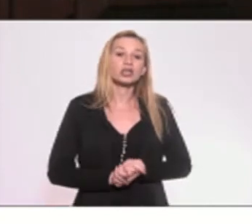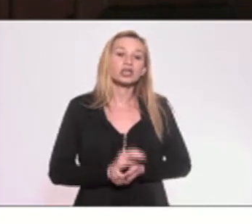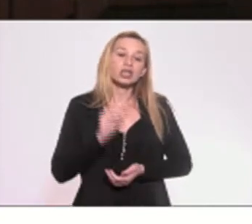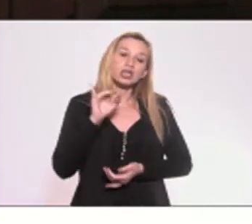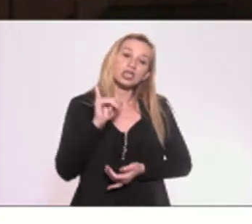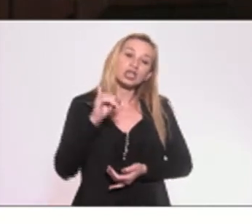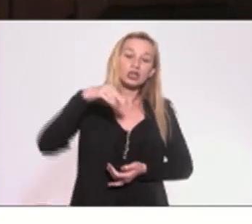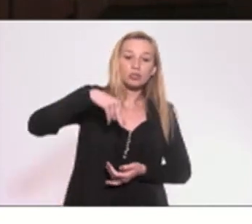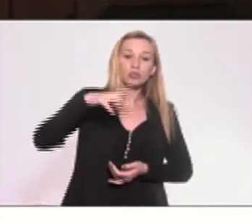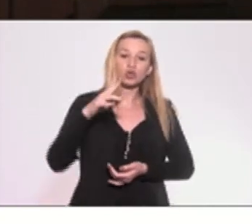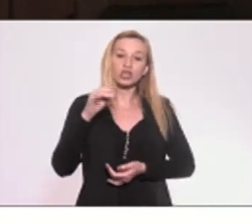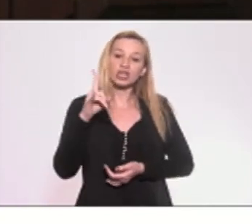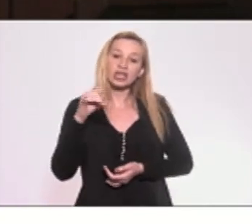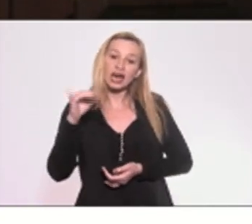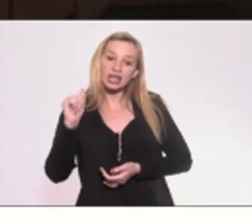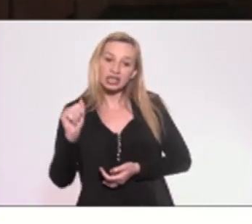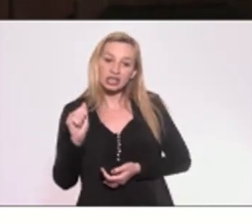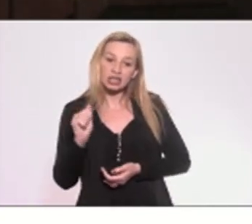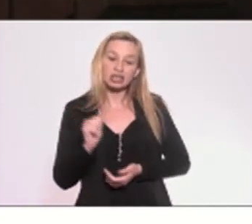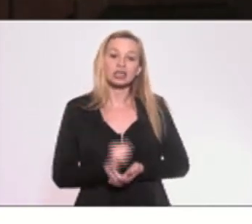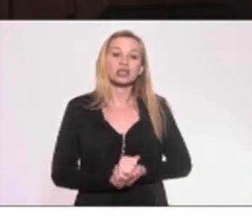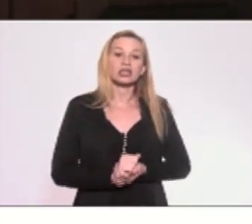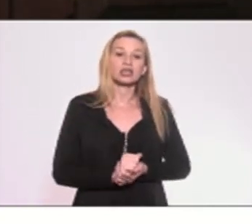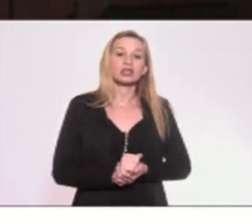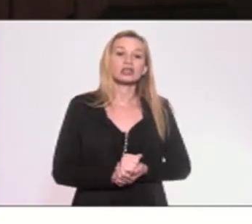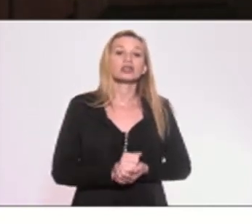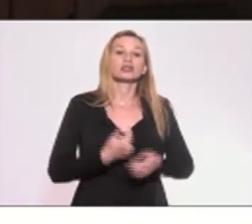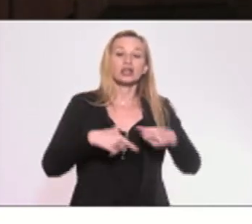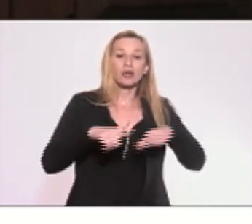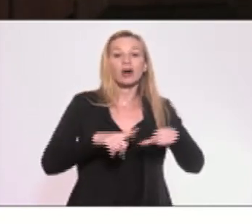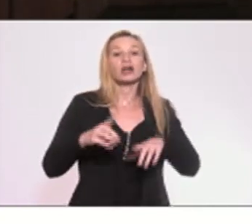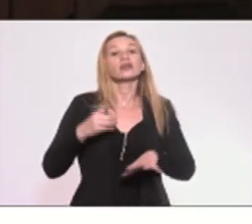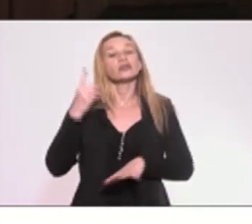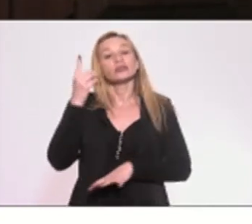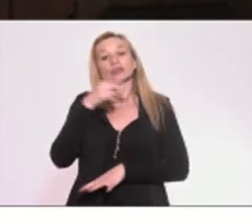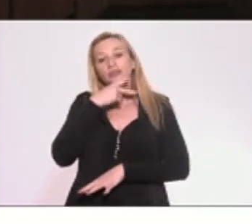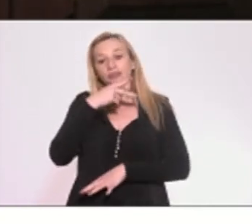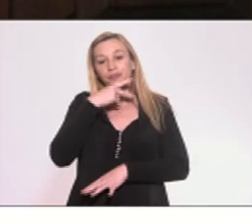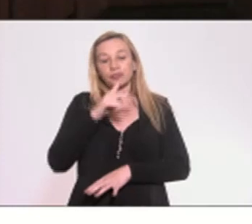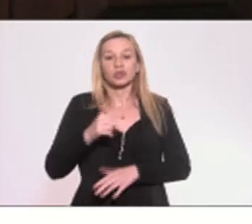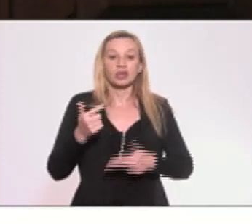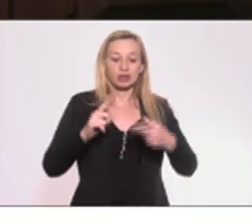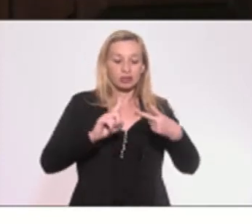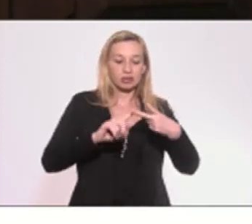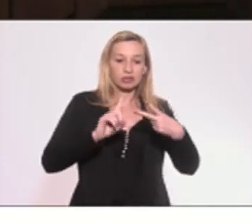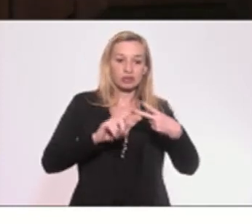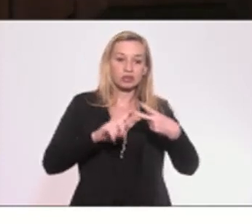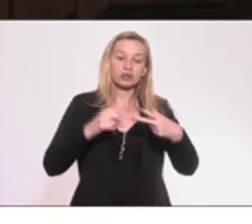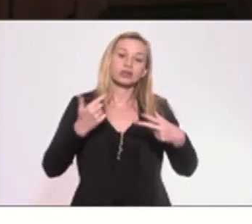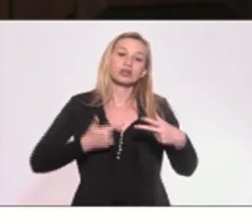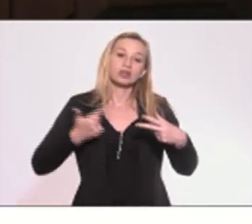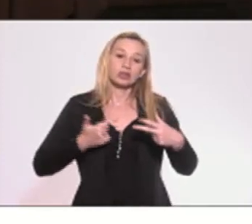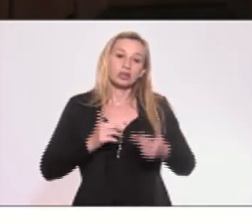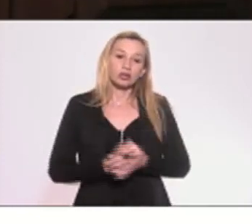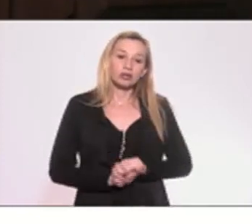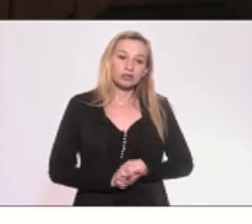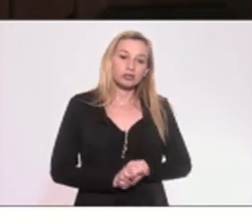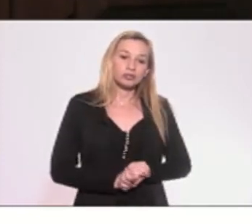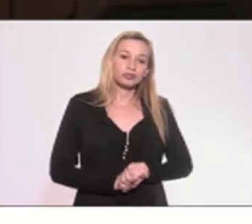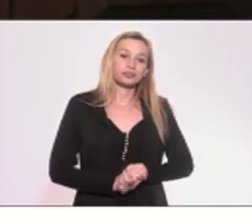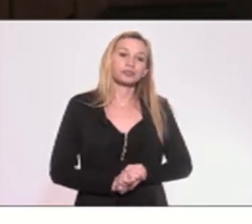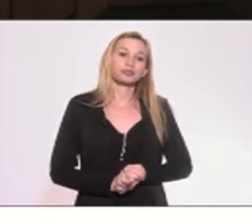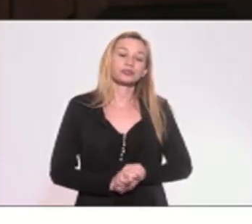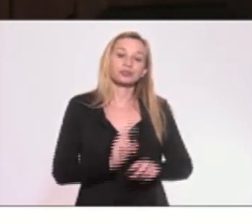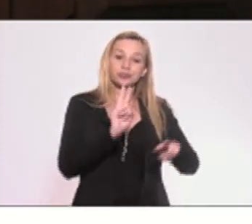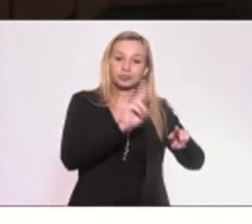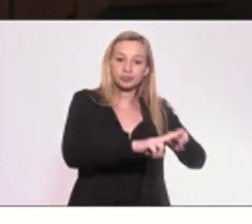para uma questão que foi em decorrência da atividade parlamentar. A segunda questão, ainda que a palavra sobre a situação das prisões